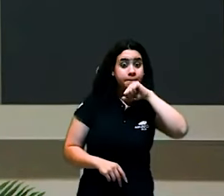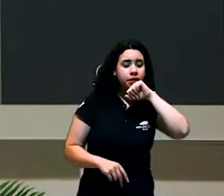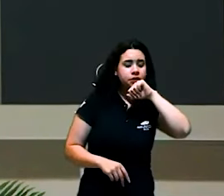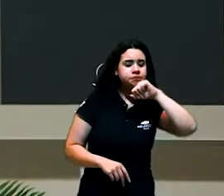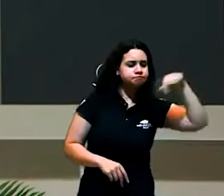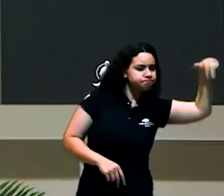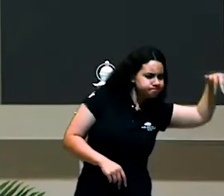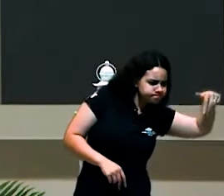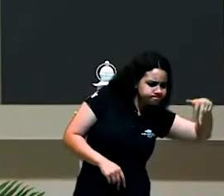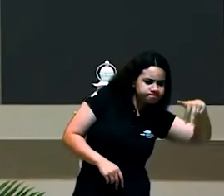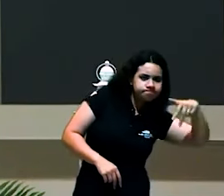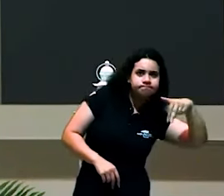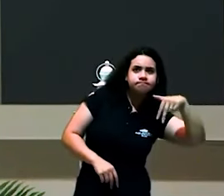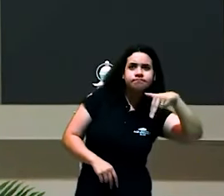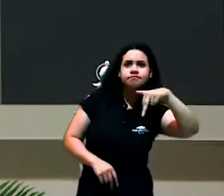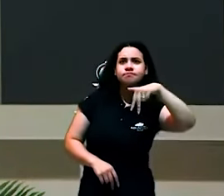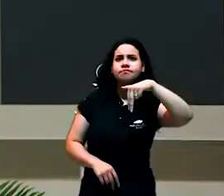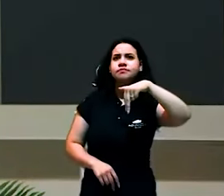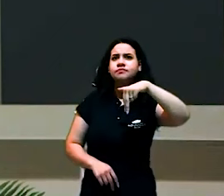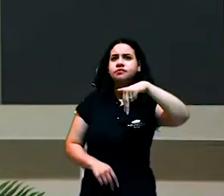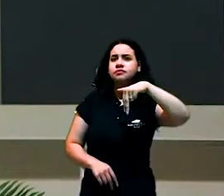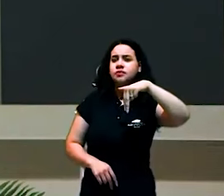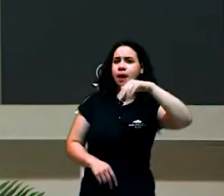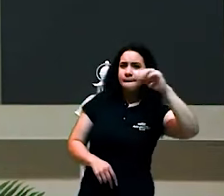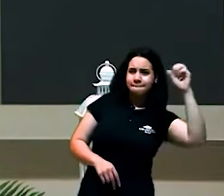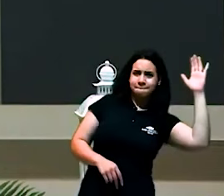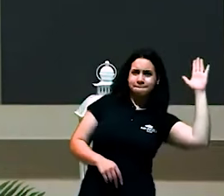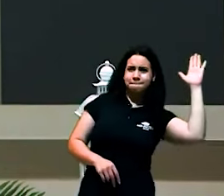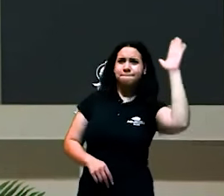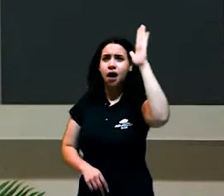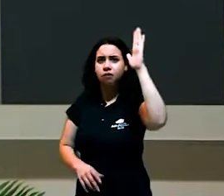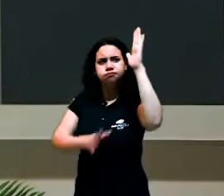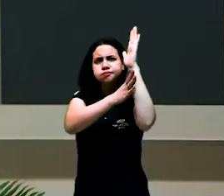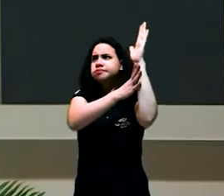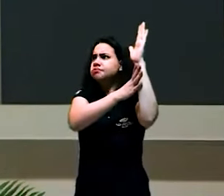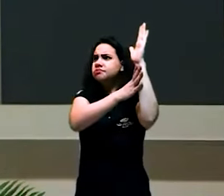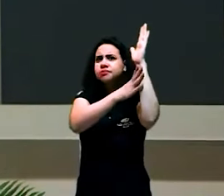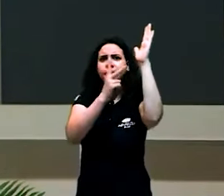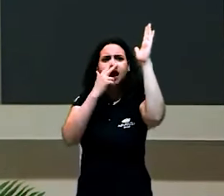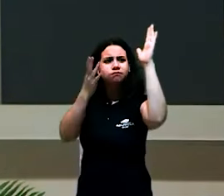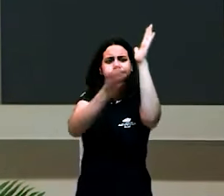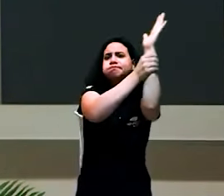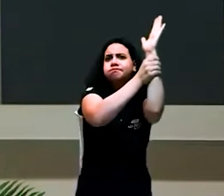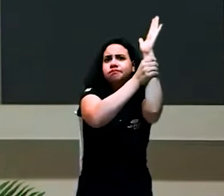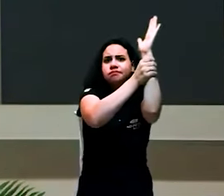mãe. E ficou com a mão levantada, mas não pôde bater nela. Ela estava de joelho falando em línguas estranhas.